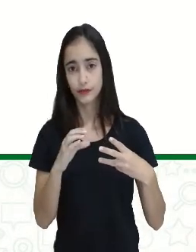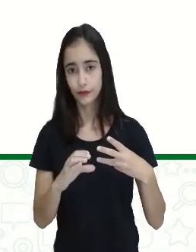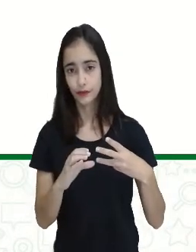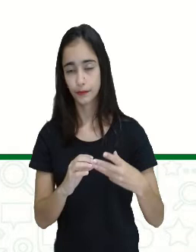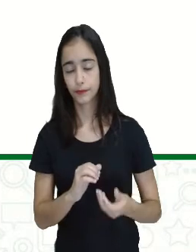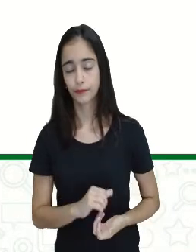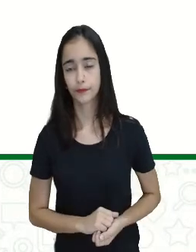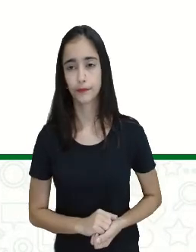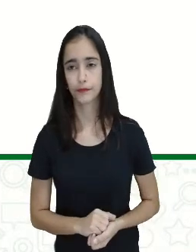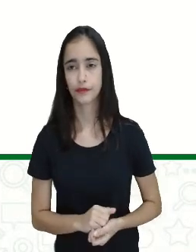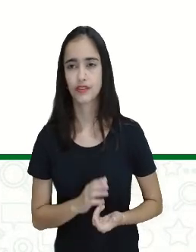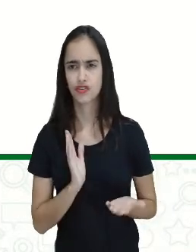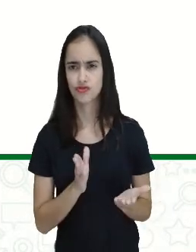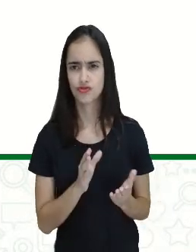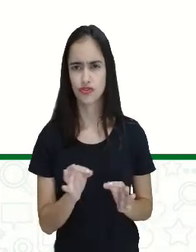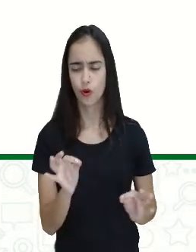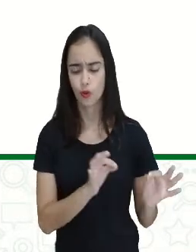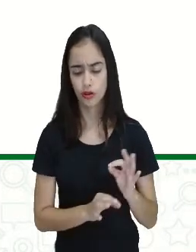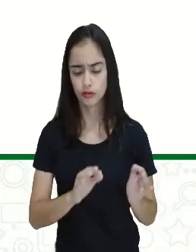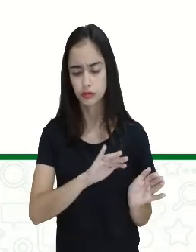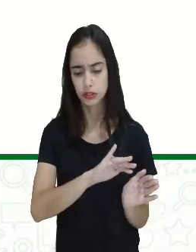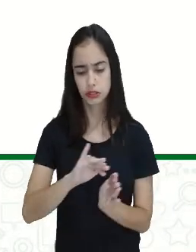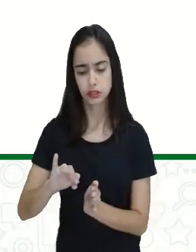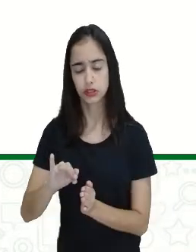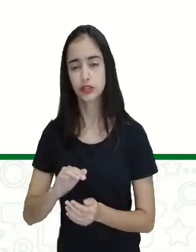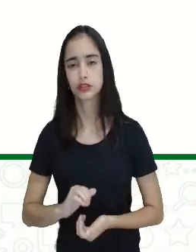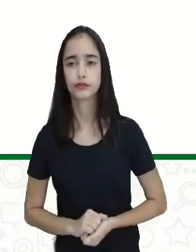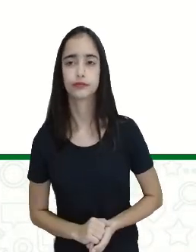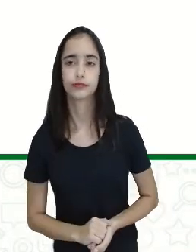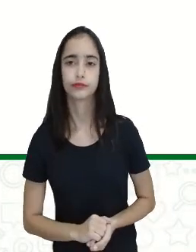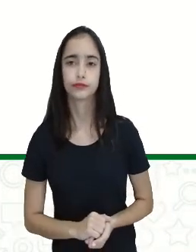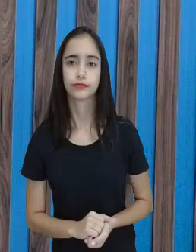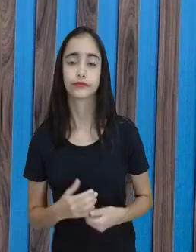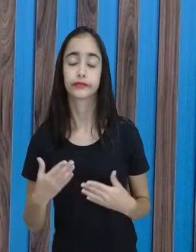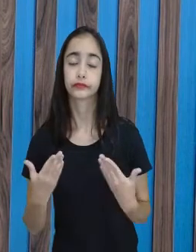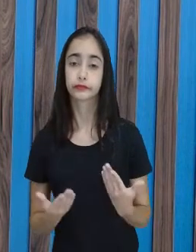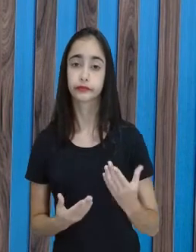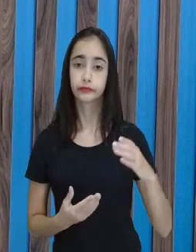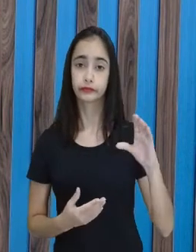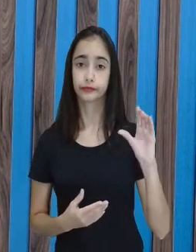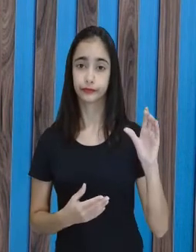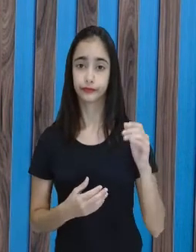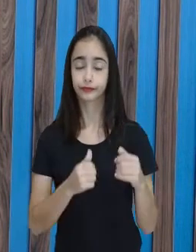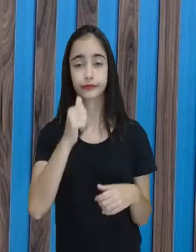Pronto, separamos aqui. Roberta, ela leu